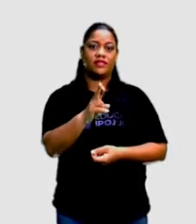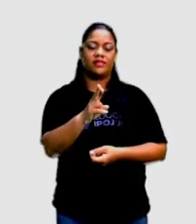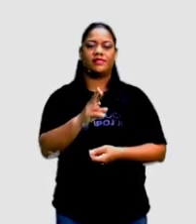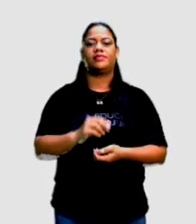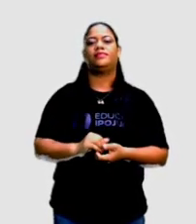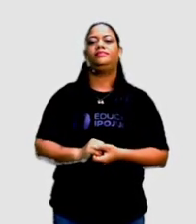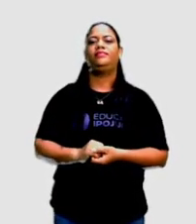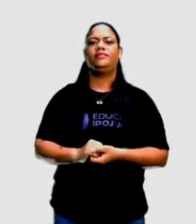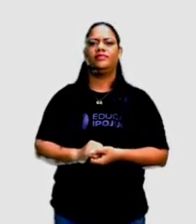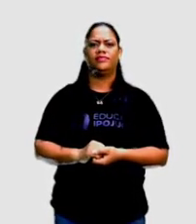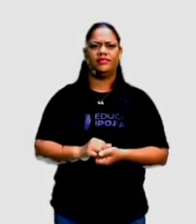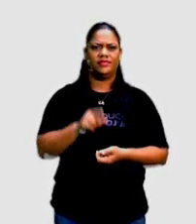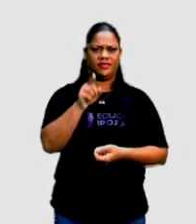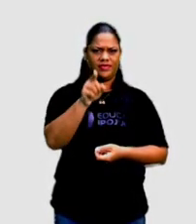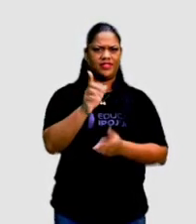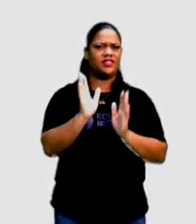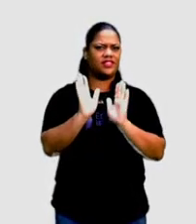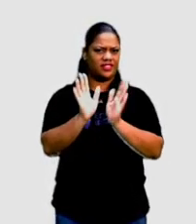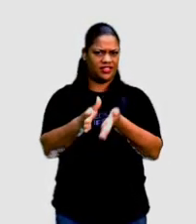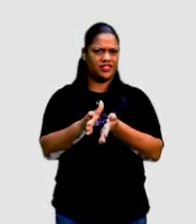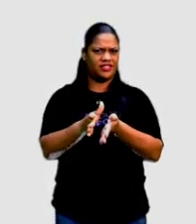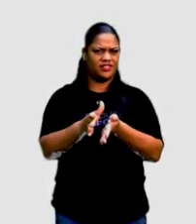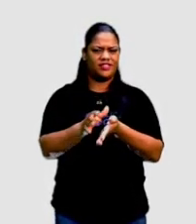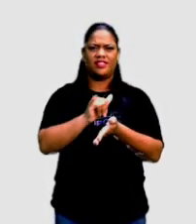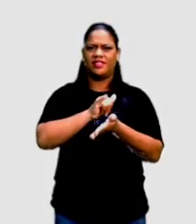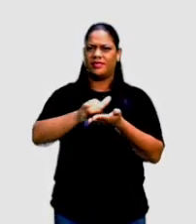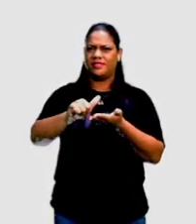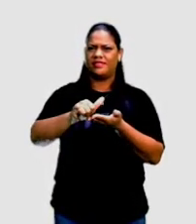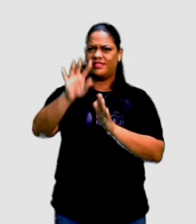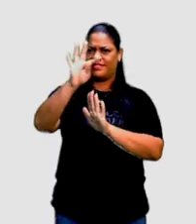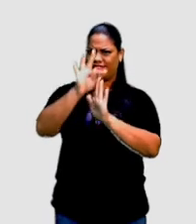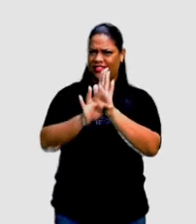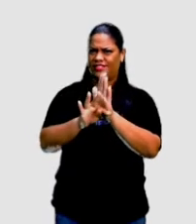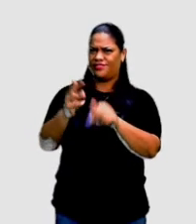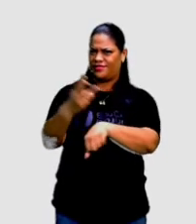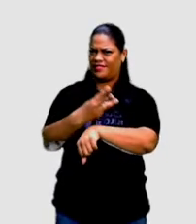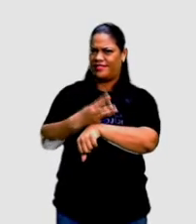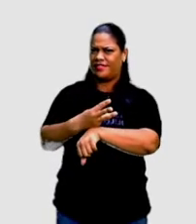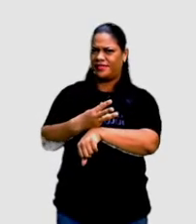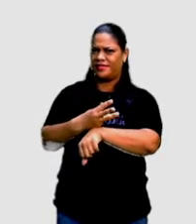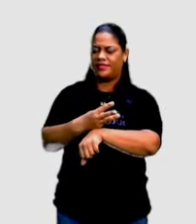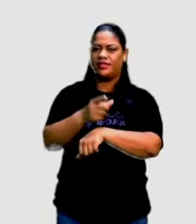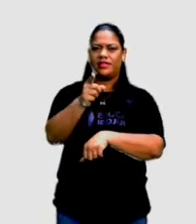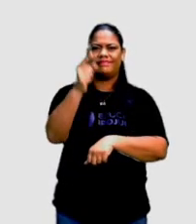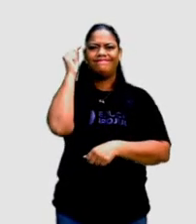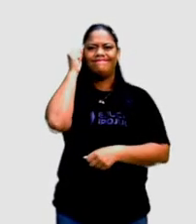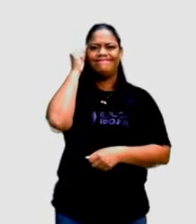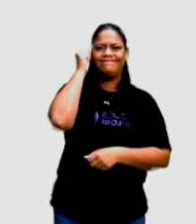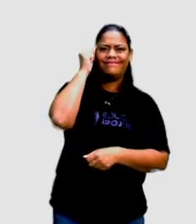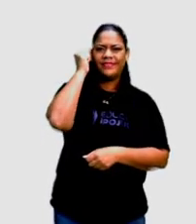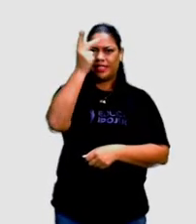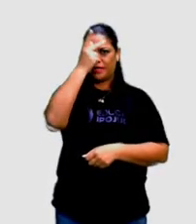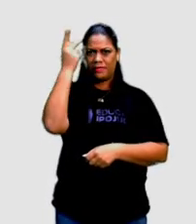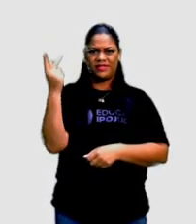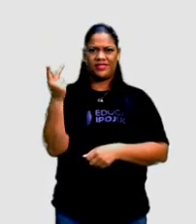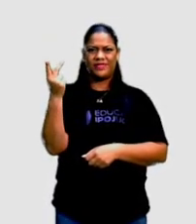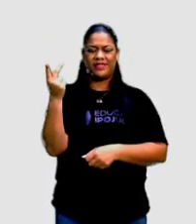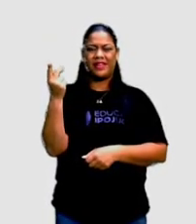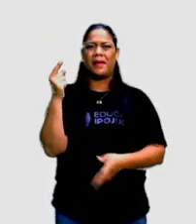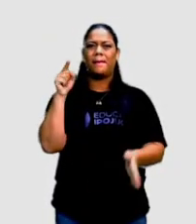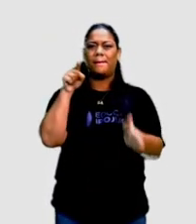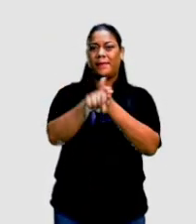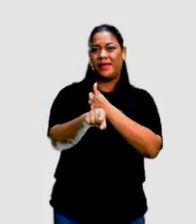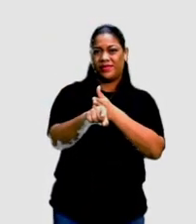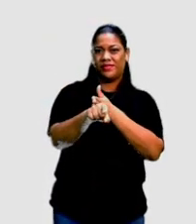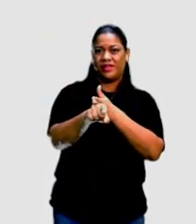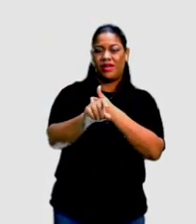seguinte questão. Você já recebeu uma mensagem de texto via WhatsApp e ficou em dúvida se a pessoa que enviou estava fazendo